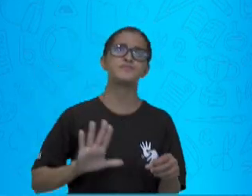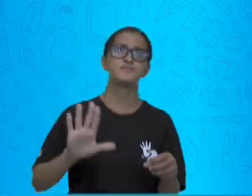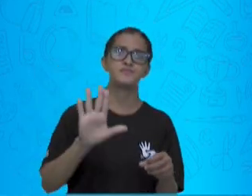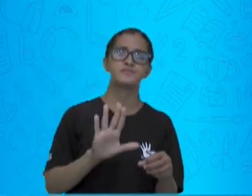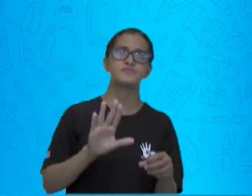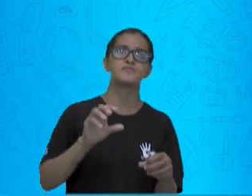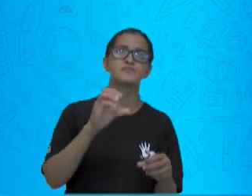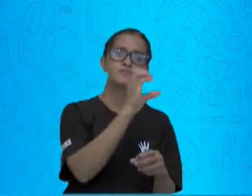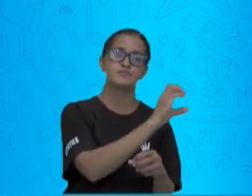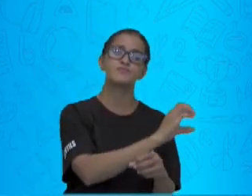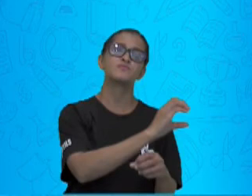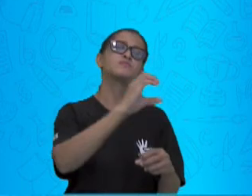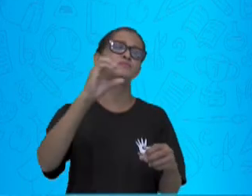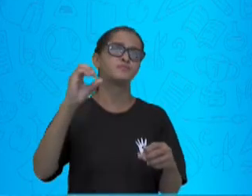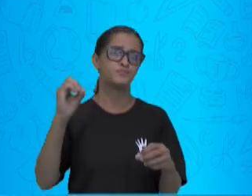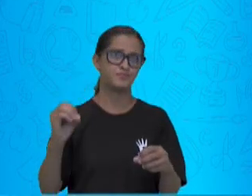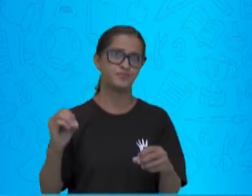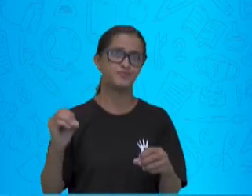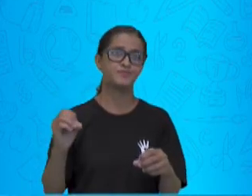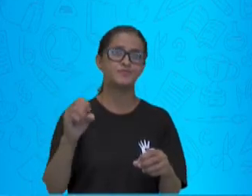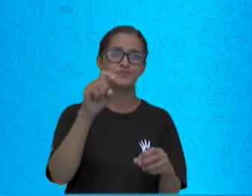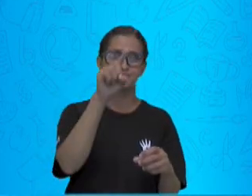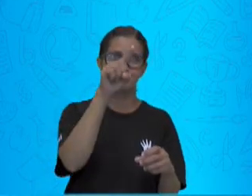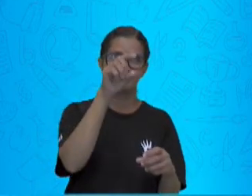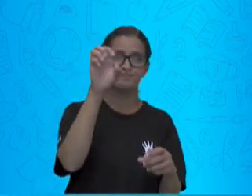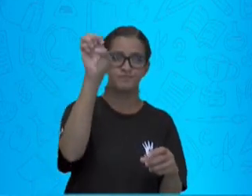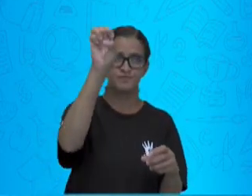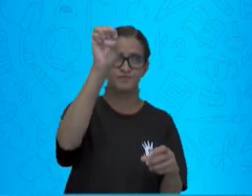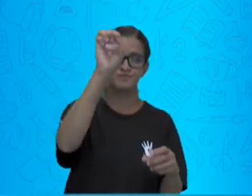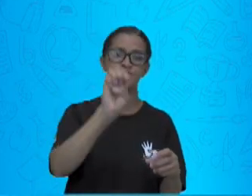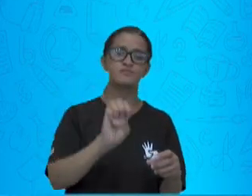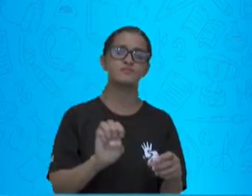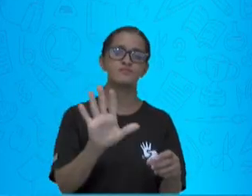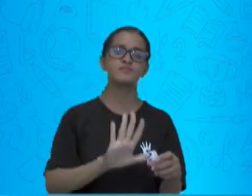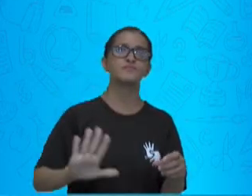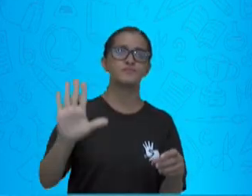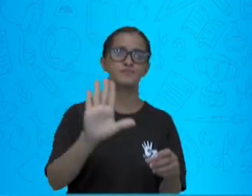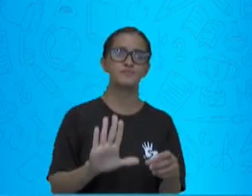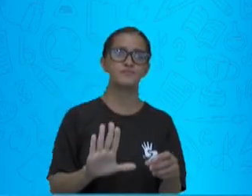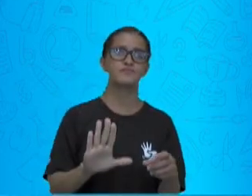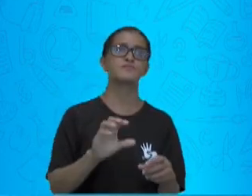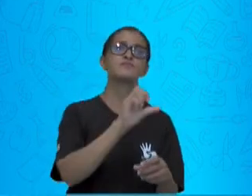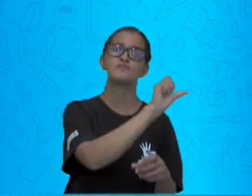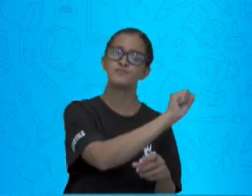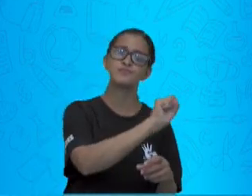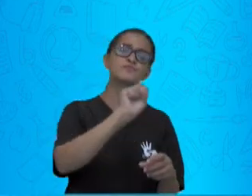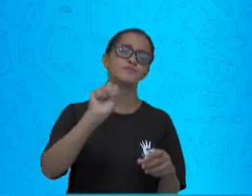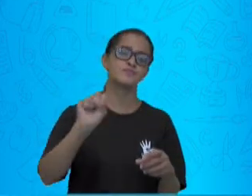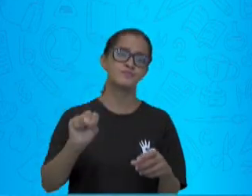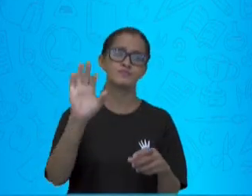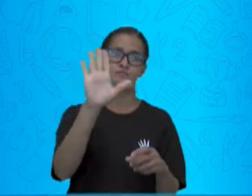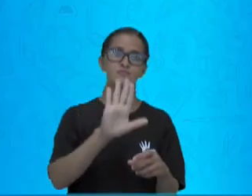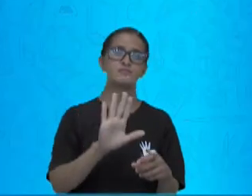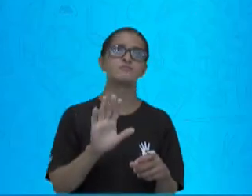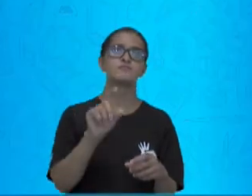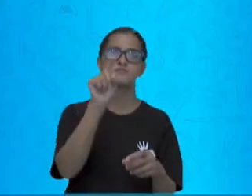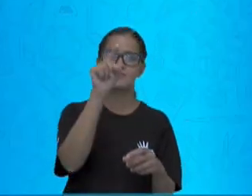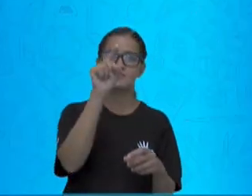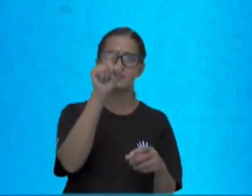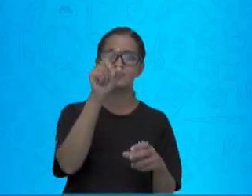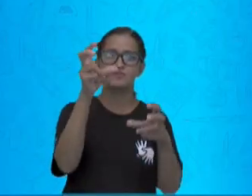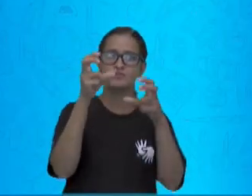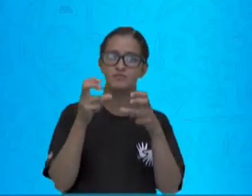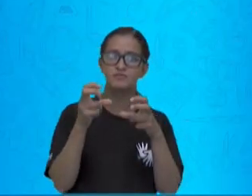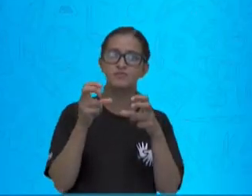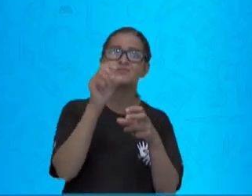nordeste, parte amarela, centro-oeste, o sudeste representado aqui na cor vermelha e o sul pela cor laranja. Lembrando